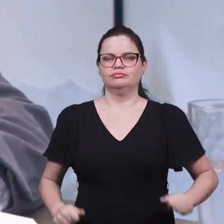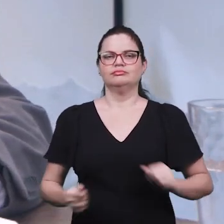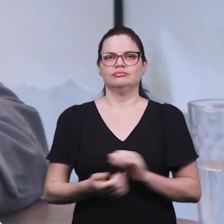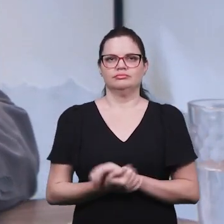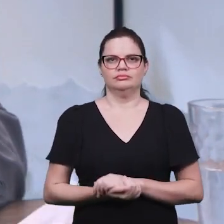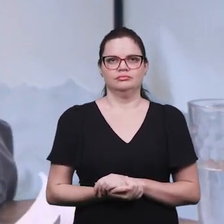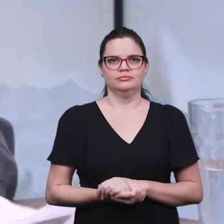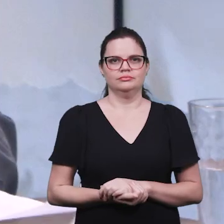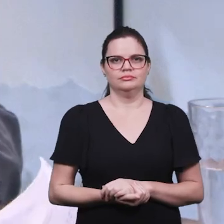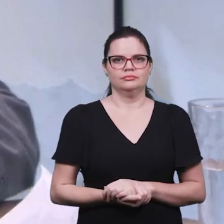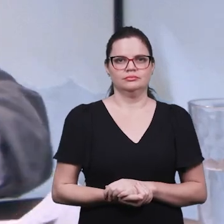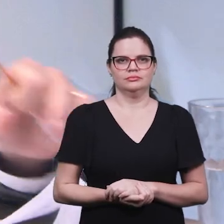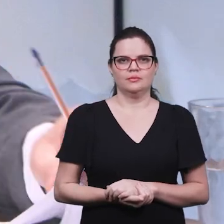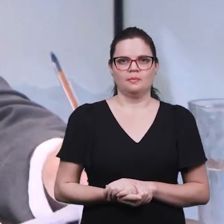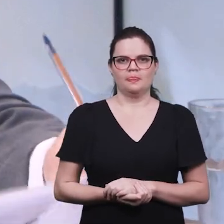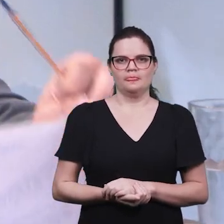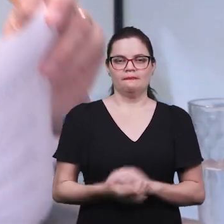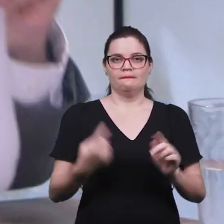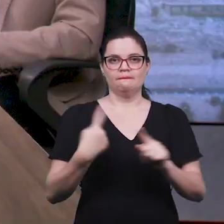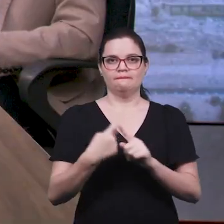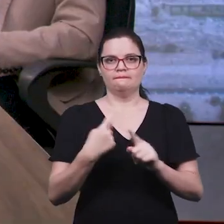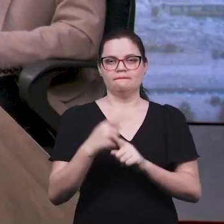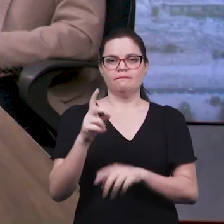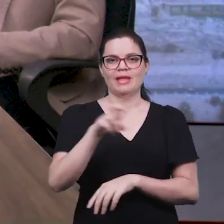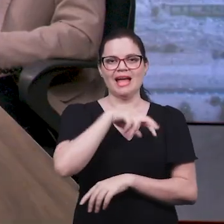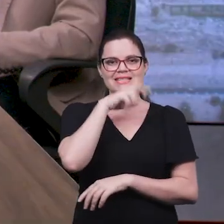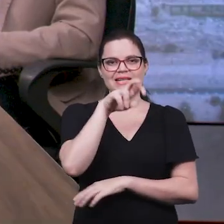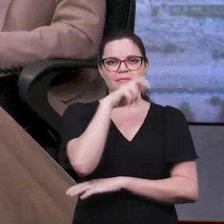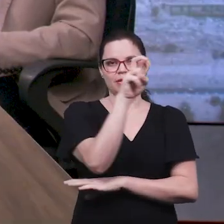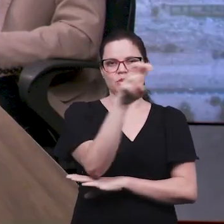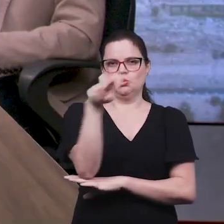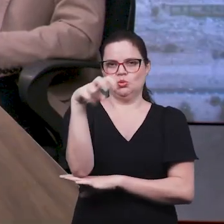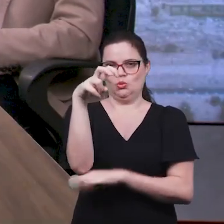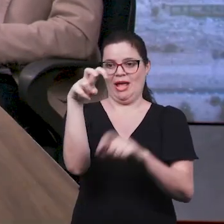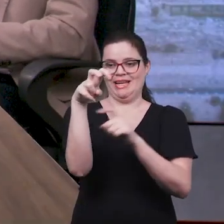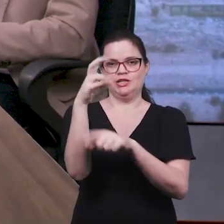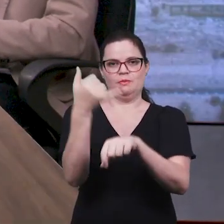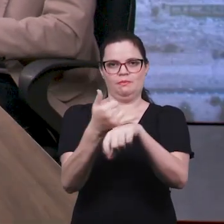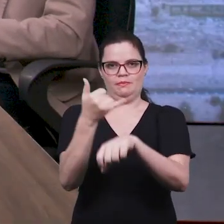nos rodeia. E que... Essa serpente tem um detalhe muito interessante. É bom falar.